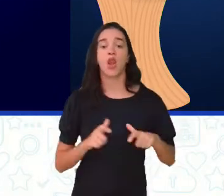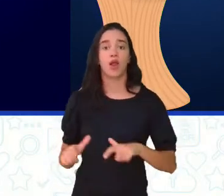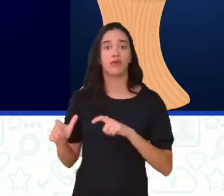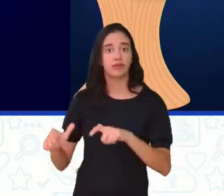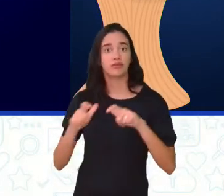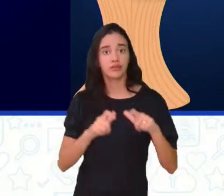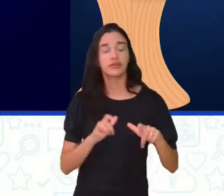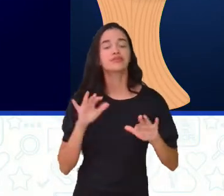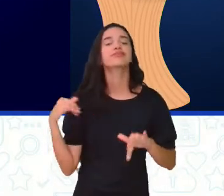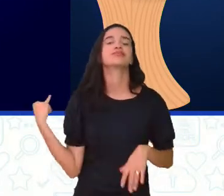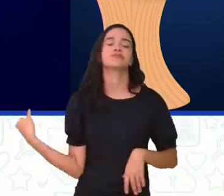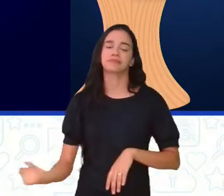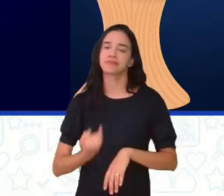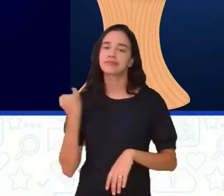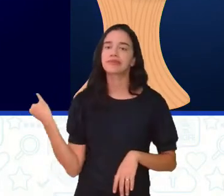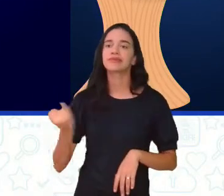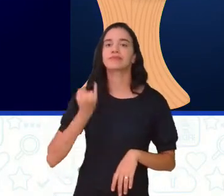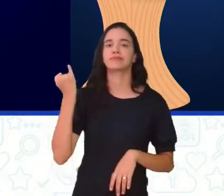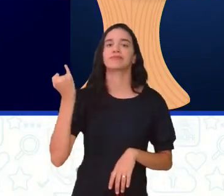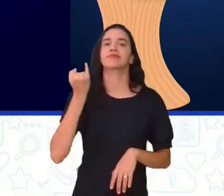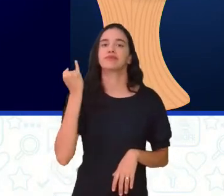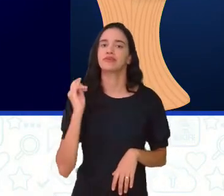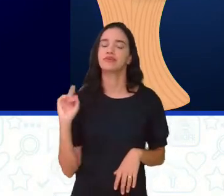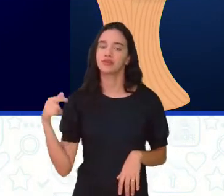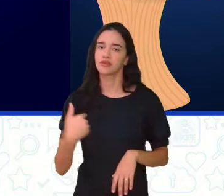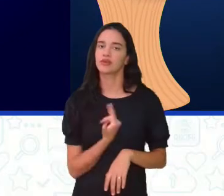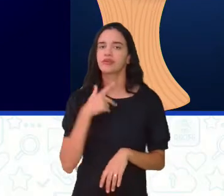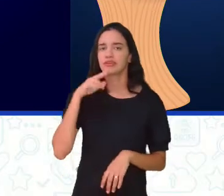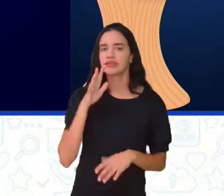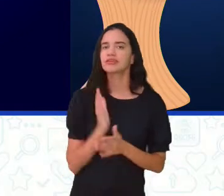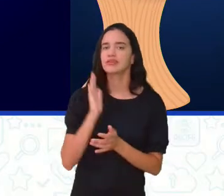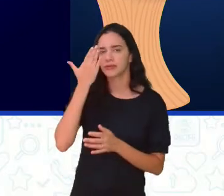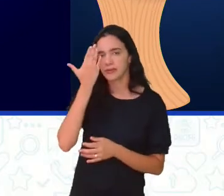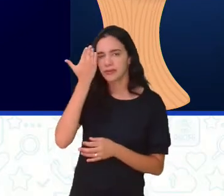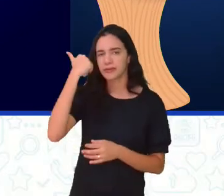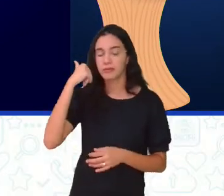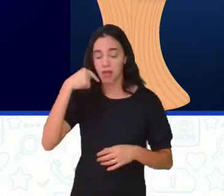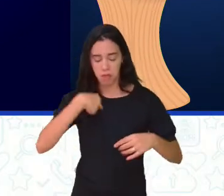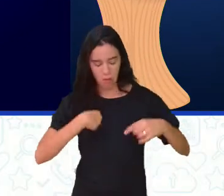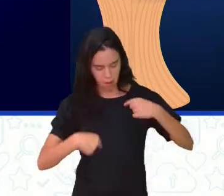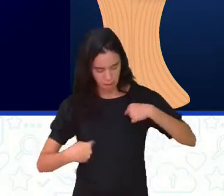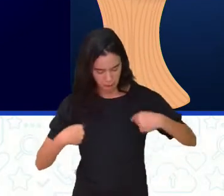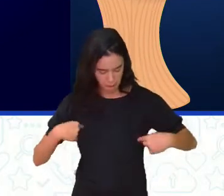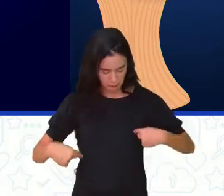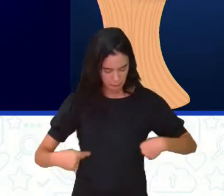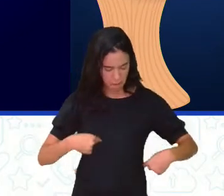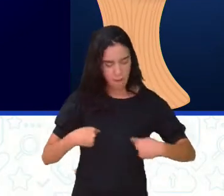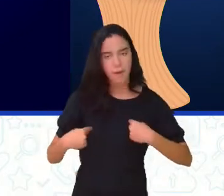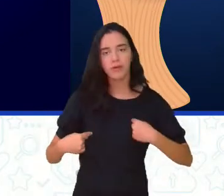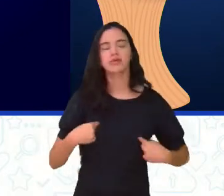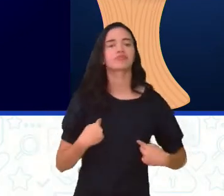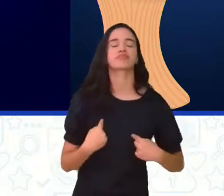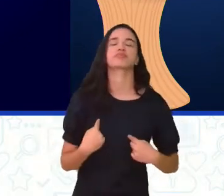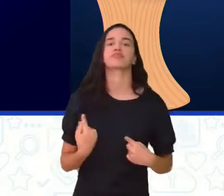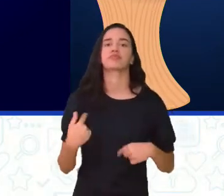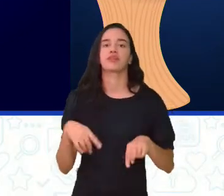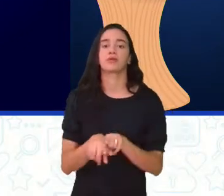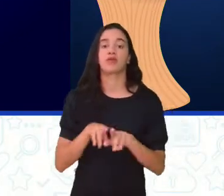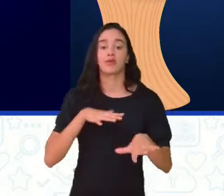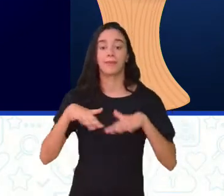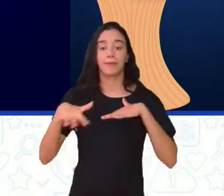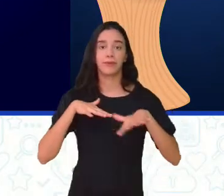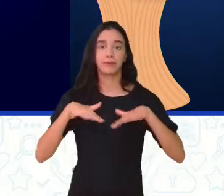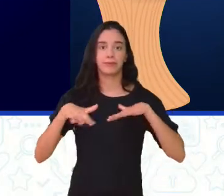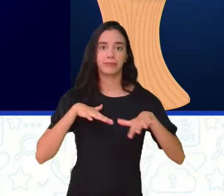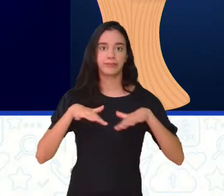localização, que é muito importante a gente saber aí a questão dessa localização no que diz respeito aí esses